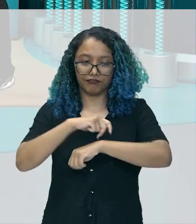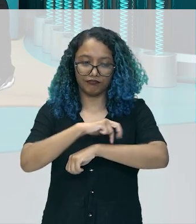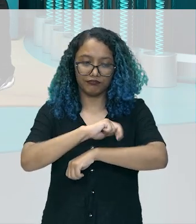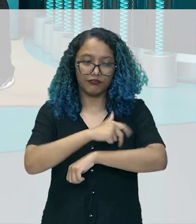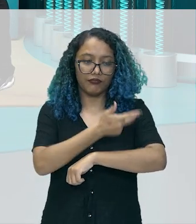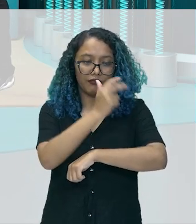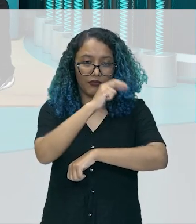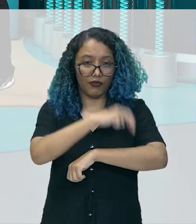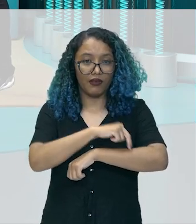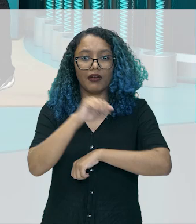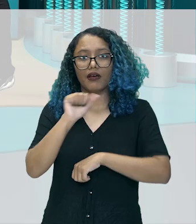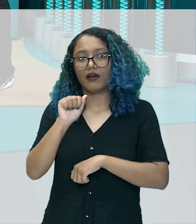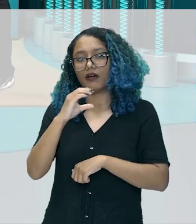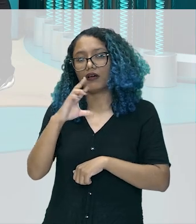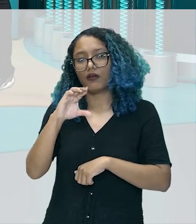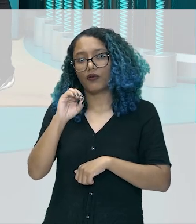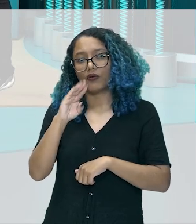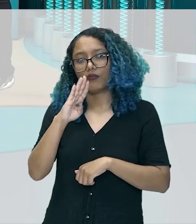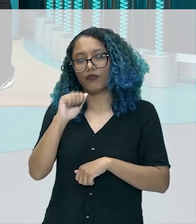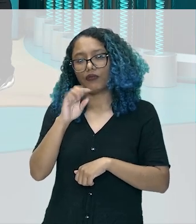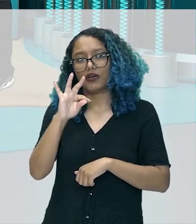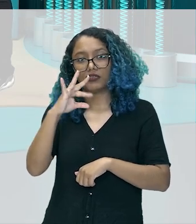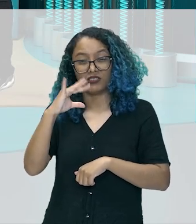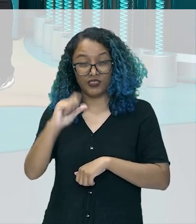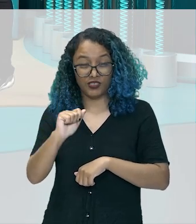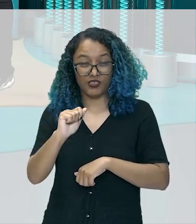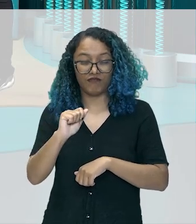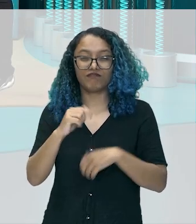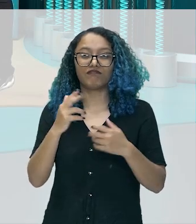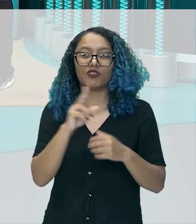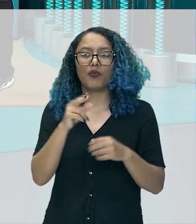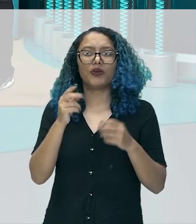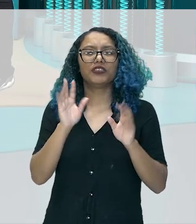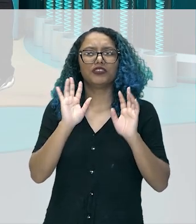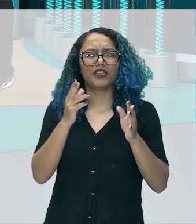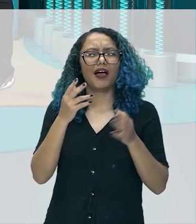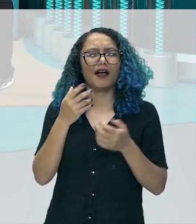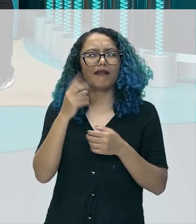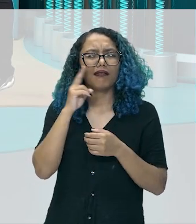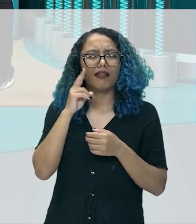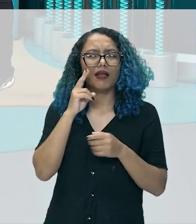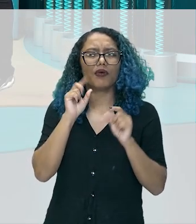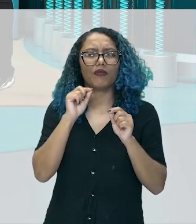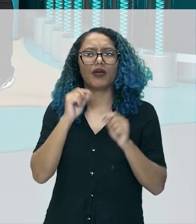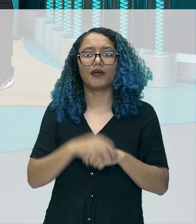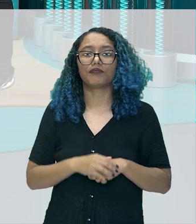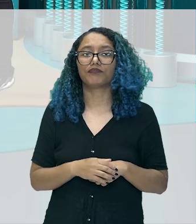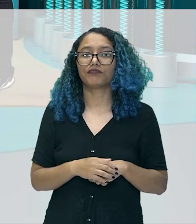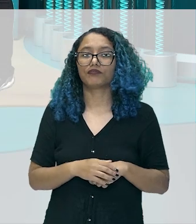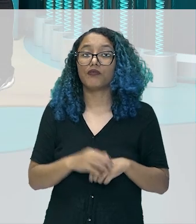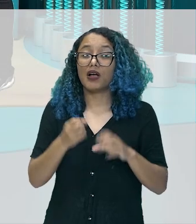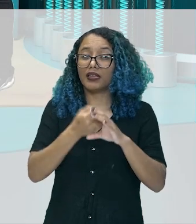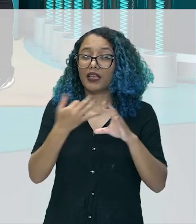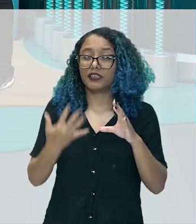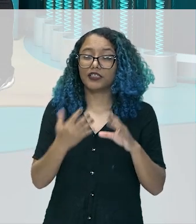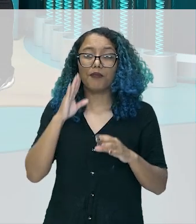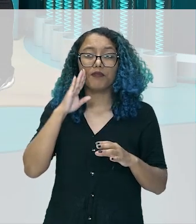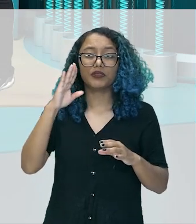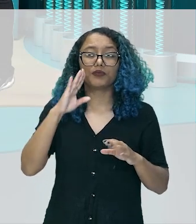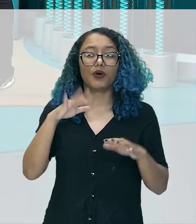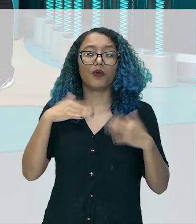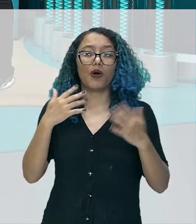algumas características. Outra característica é que trabalham os aspectos físicos do corpo, pois seus